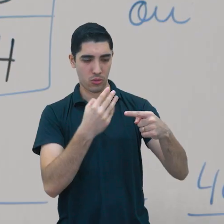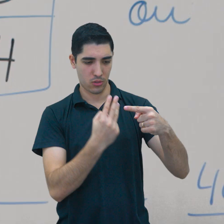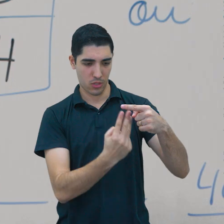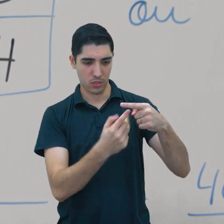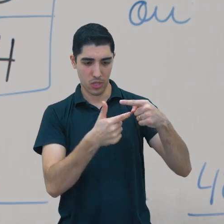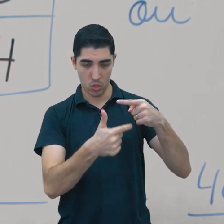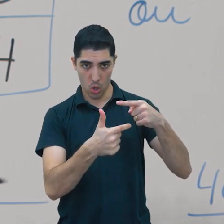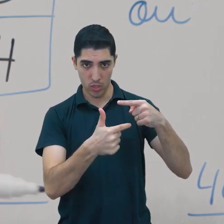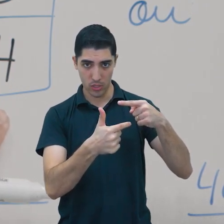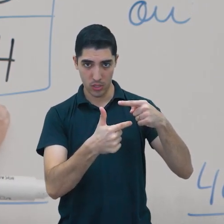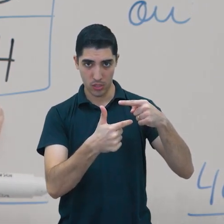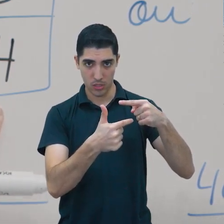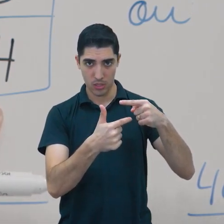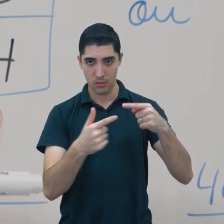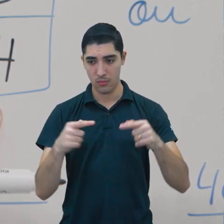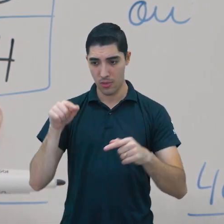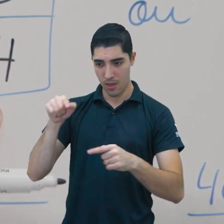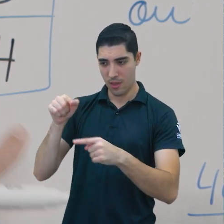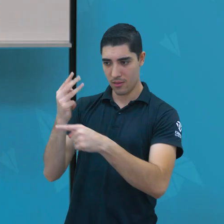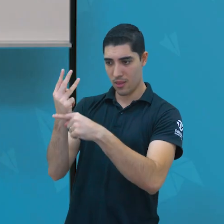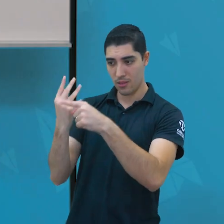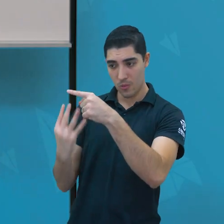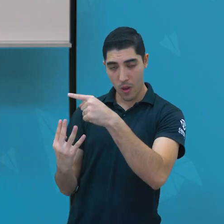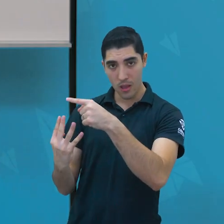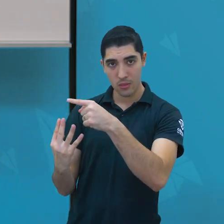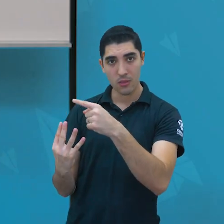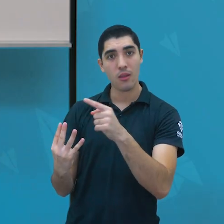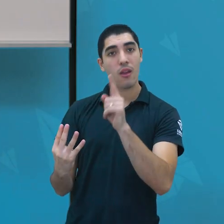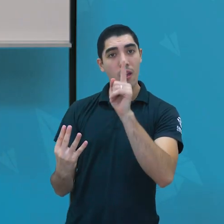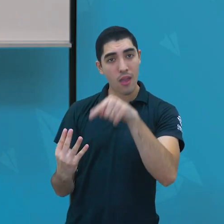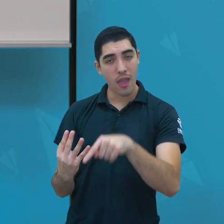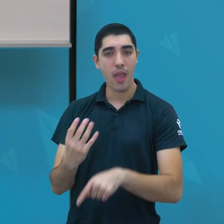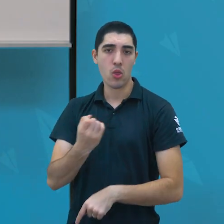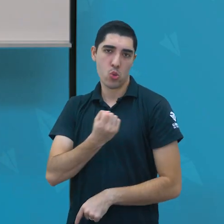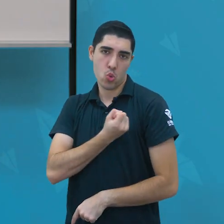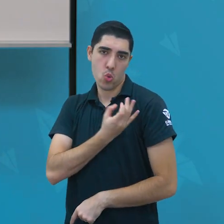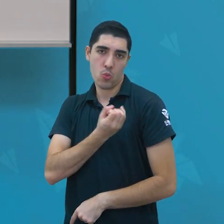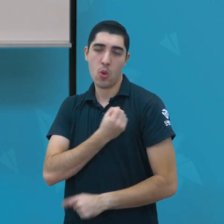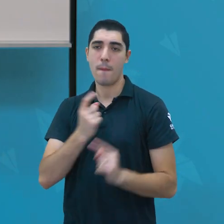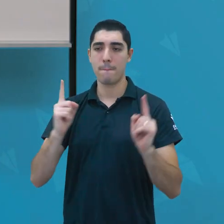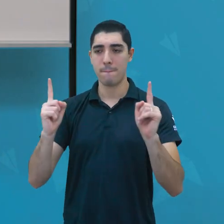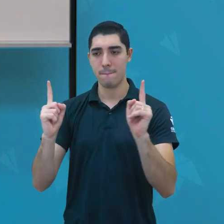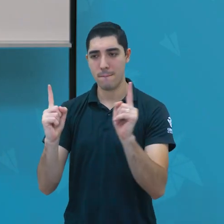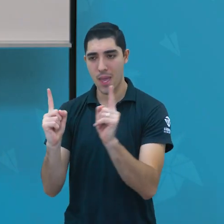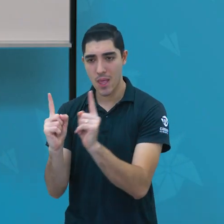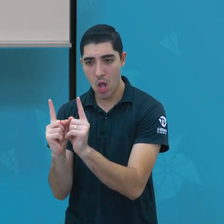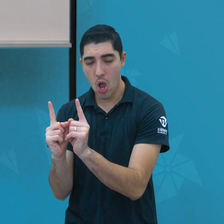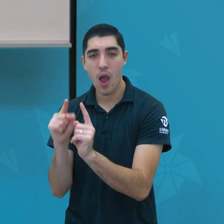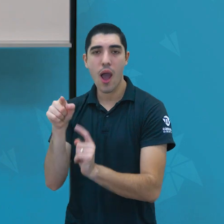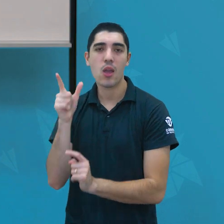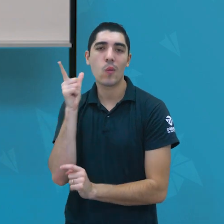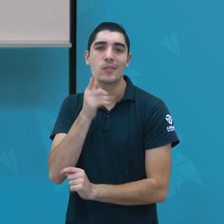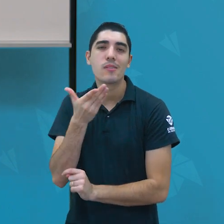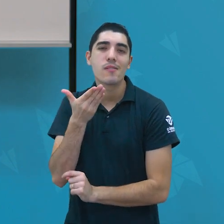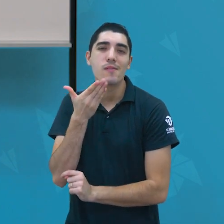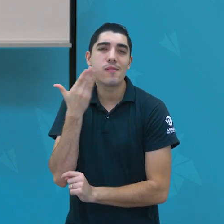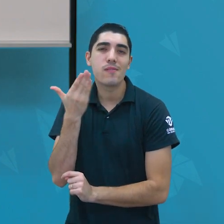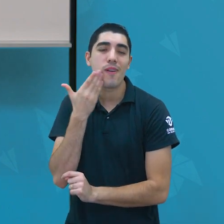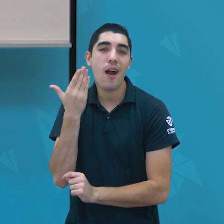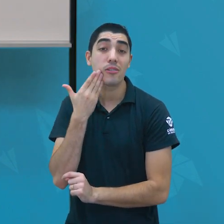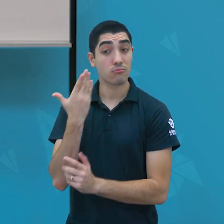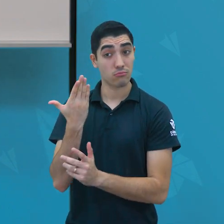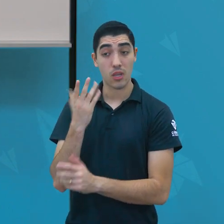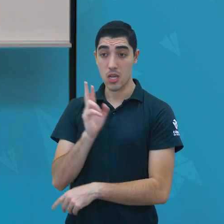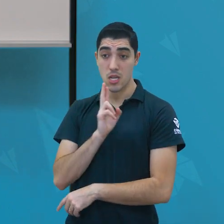24/32 com 3/4, estou utilizando ali valores menores e fica mais compacta a minha fração.